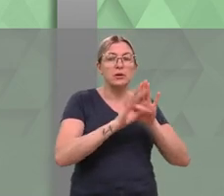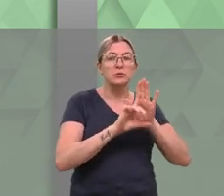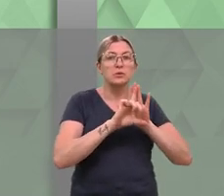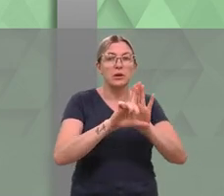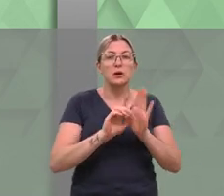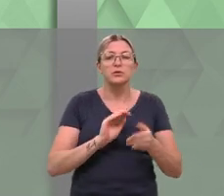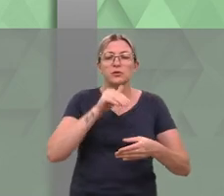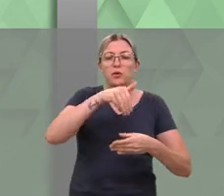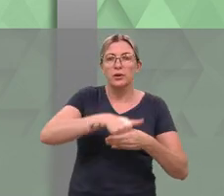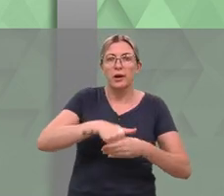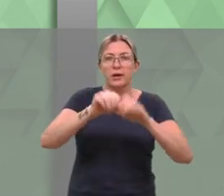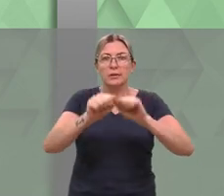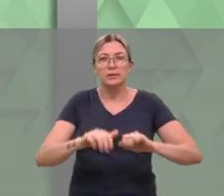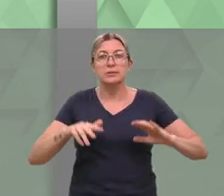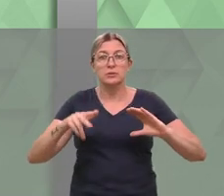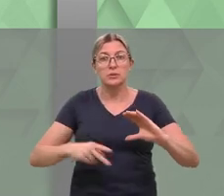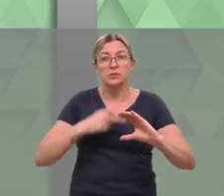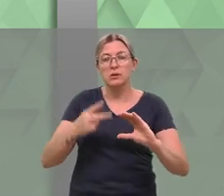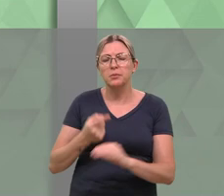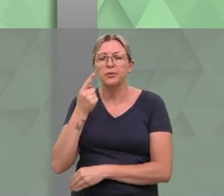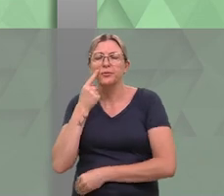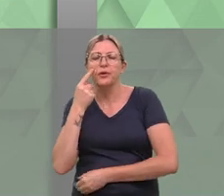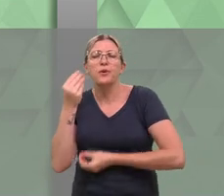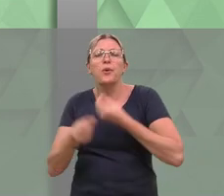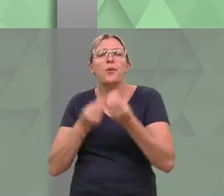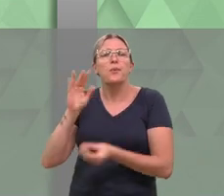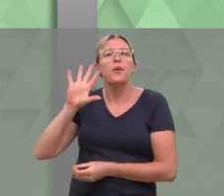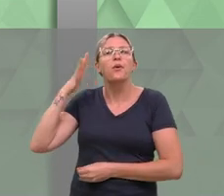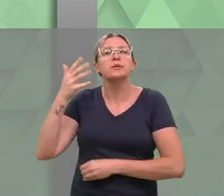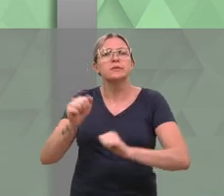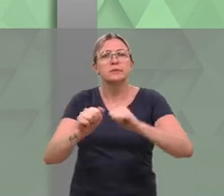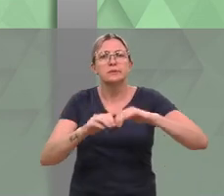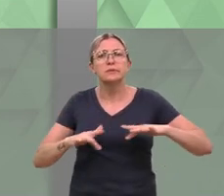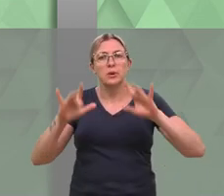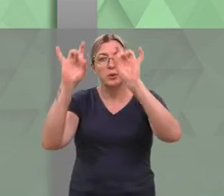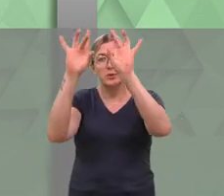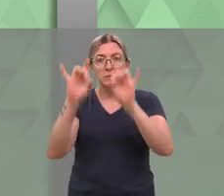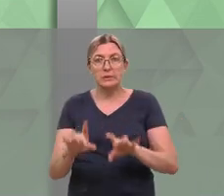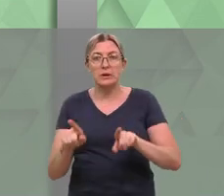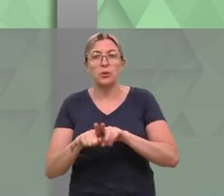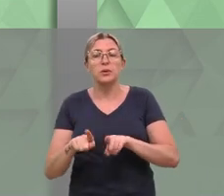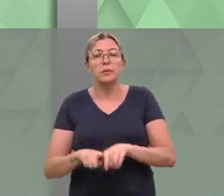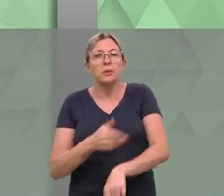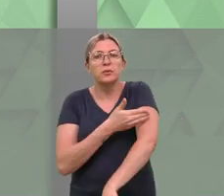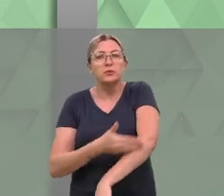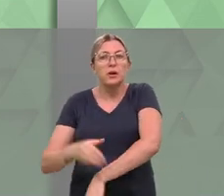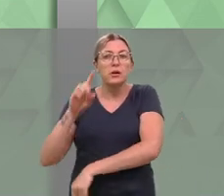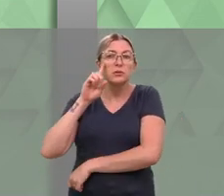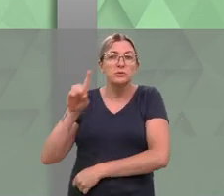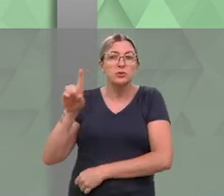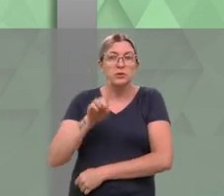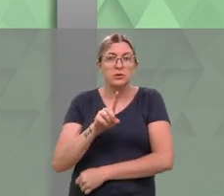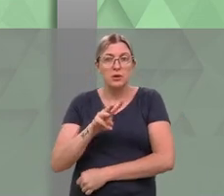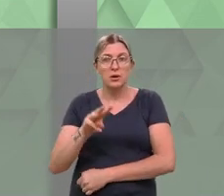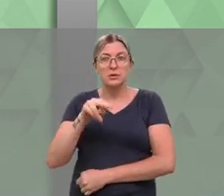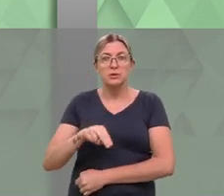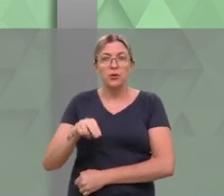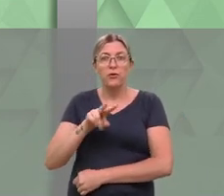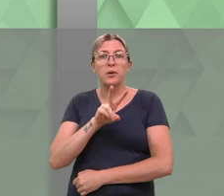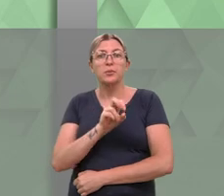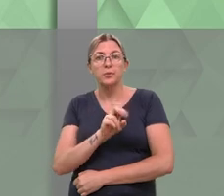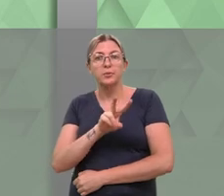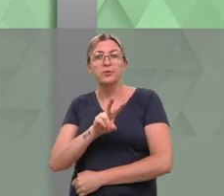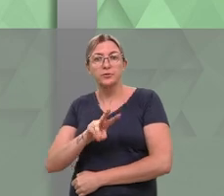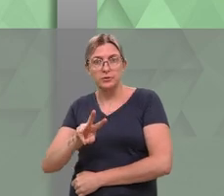apresentadas nas sessões da Câmara de Vereadores. Veja como foram as sessões especial e ordinária realizadas no dia 13 de